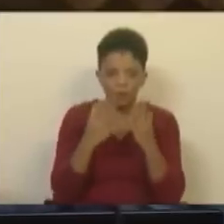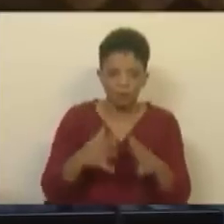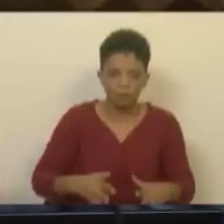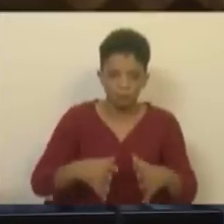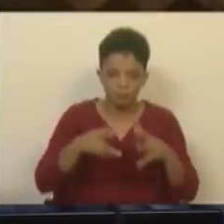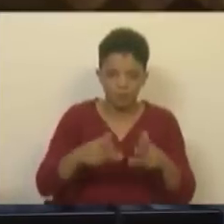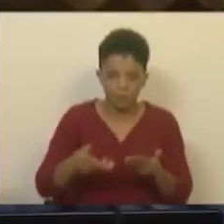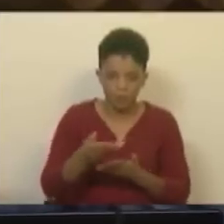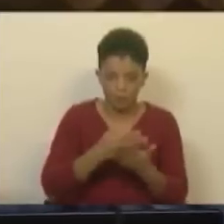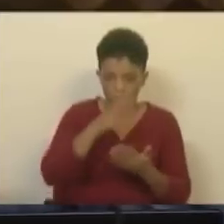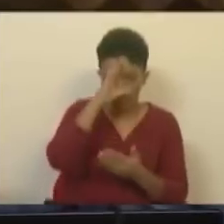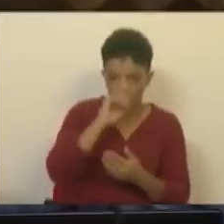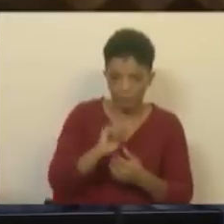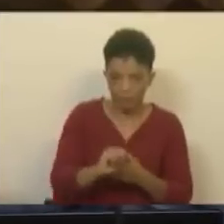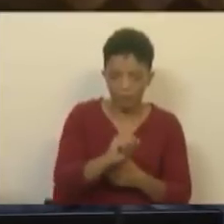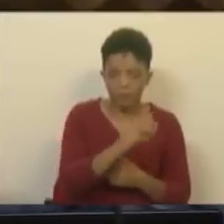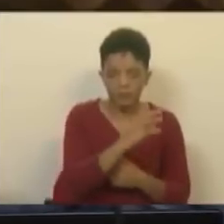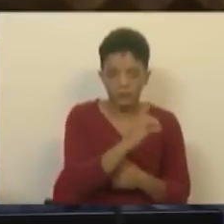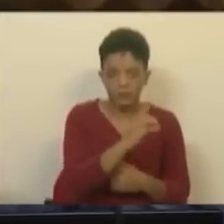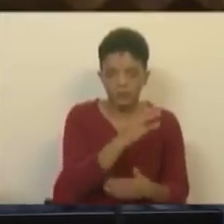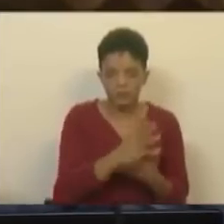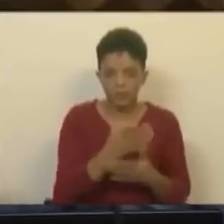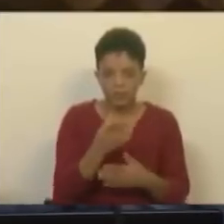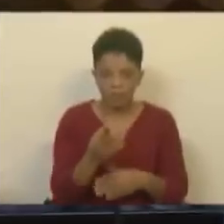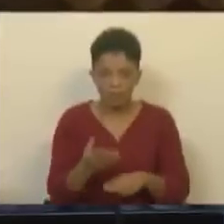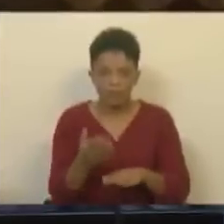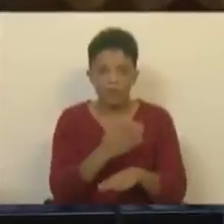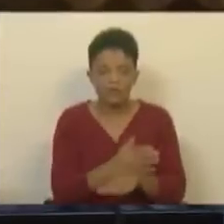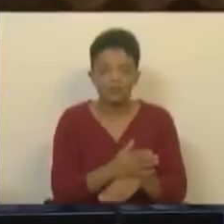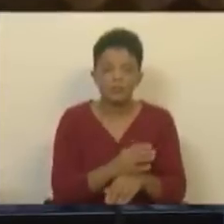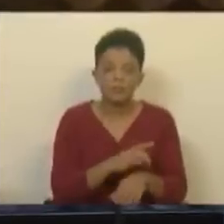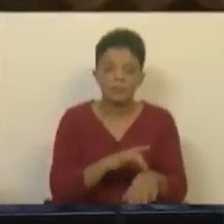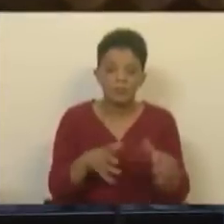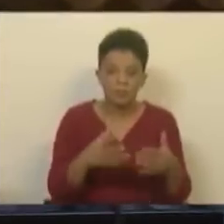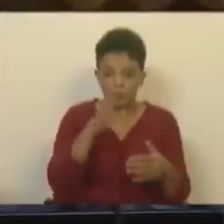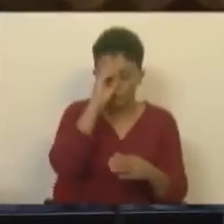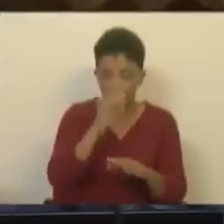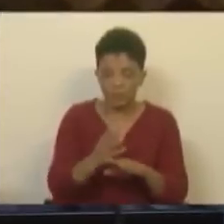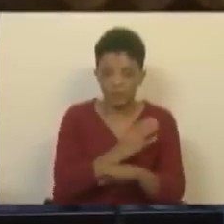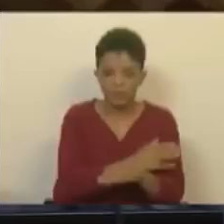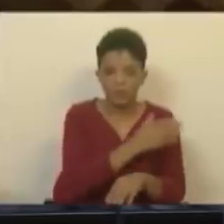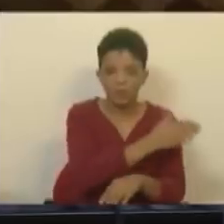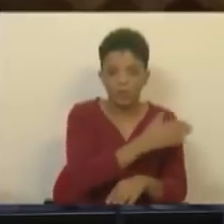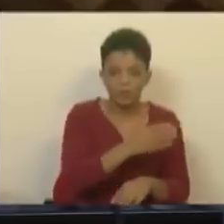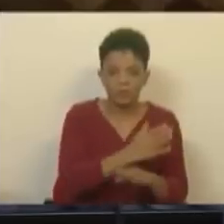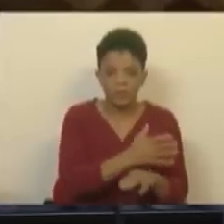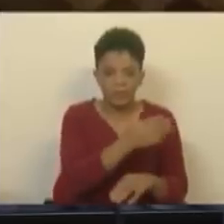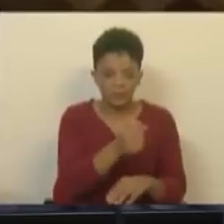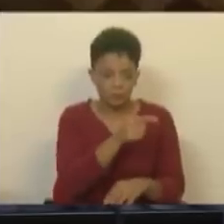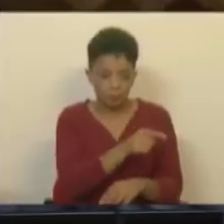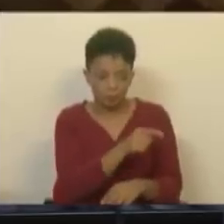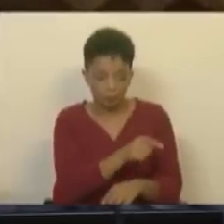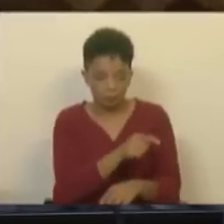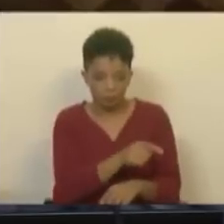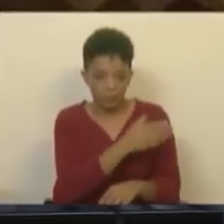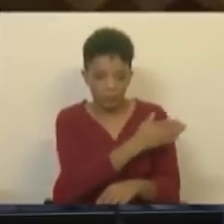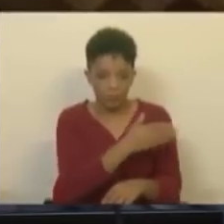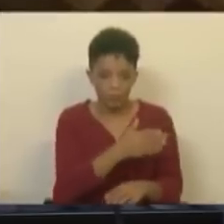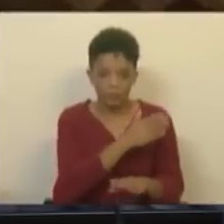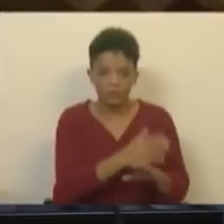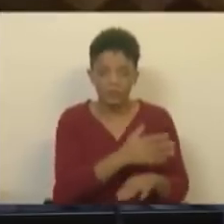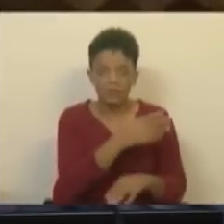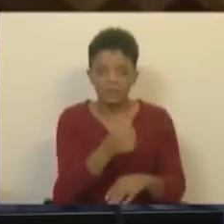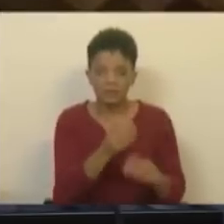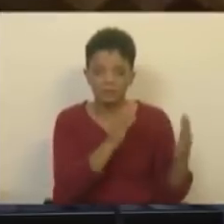crescimento económico do seu governo Entre 16 e 19 antes da pandemia o governo anterior 11-15 porque esse governo anterior de 11 a 15